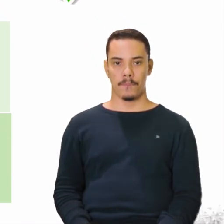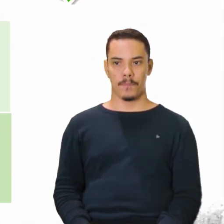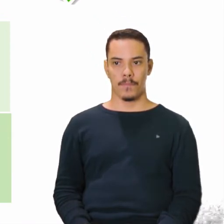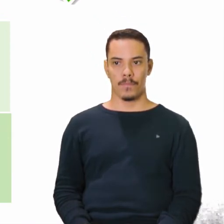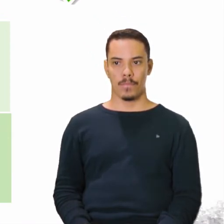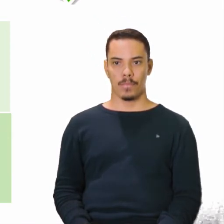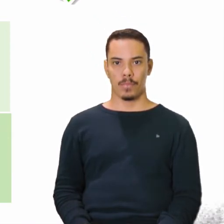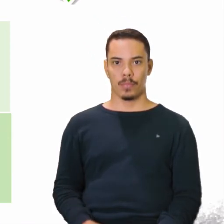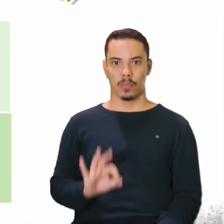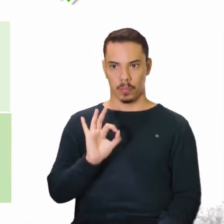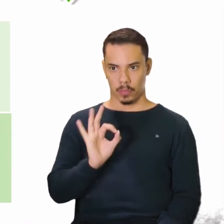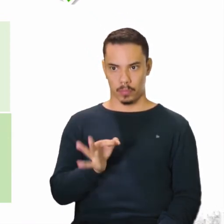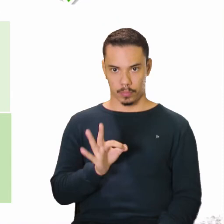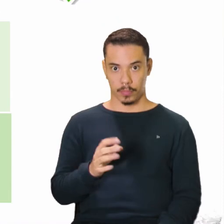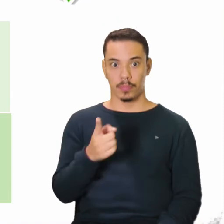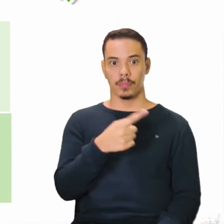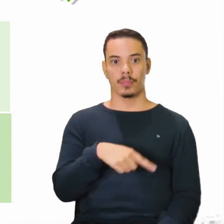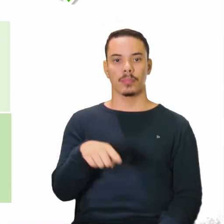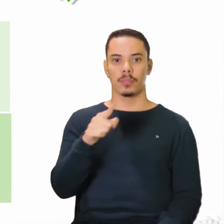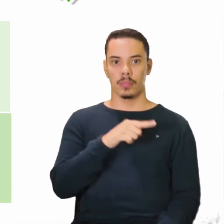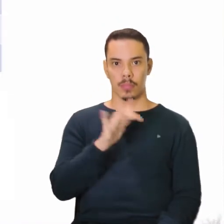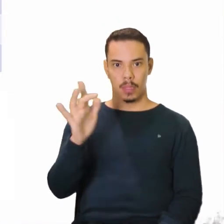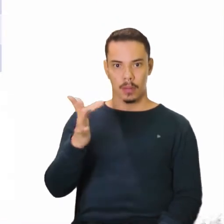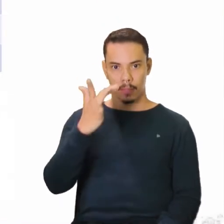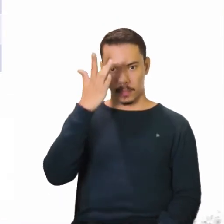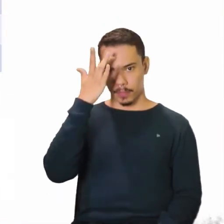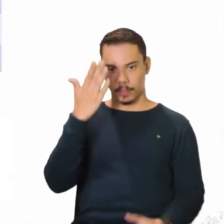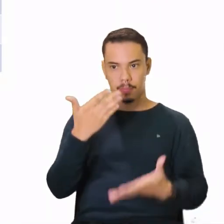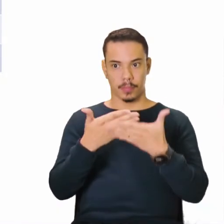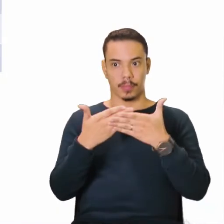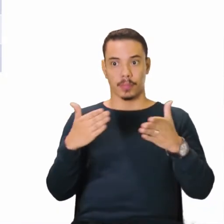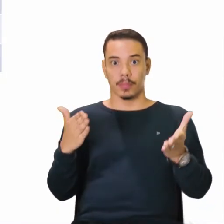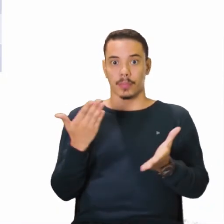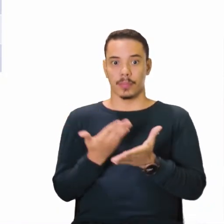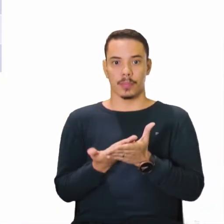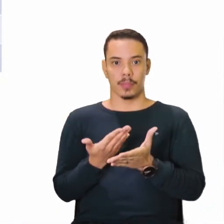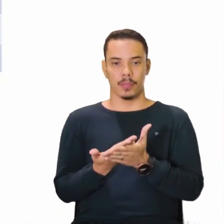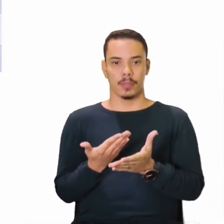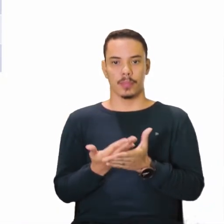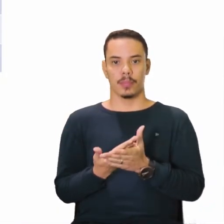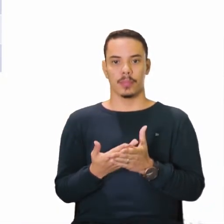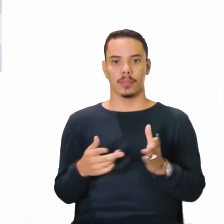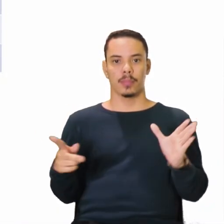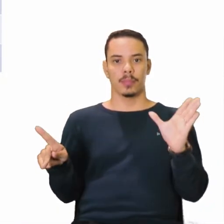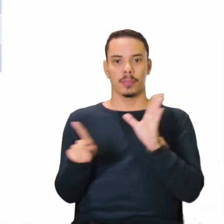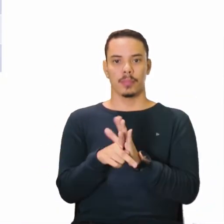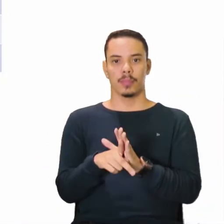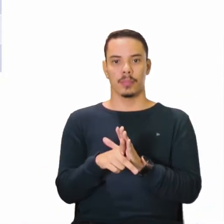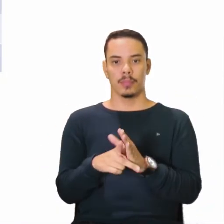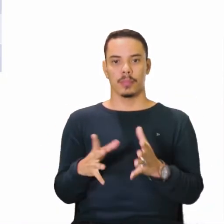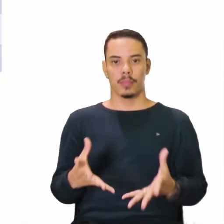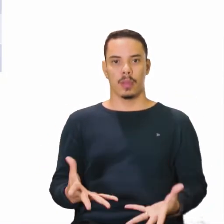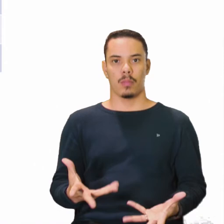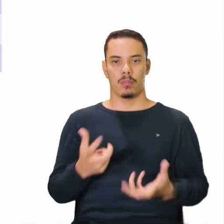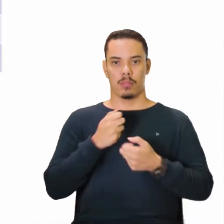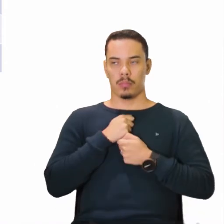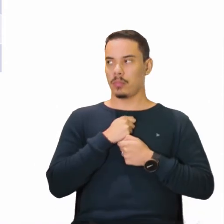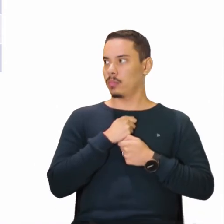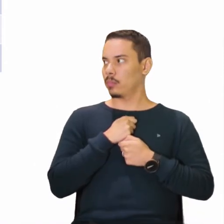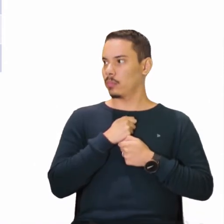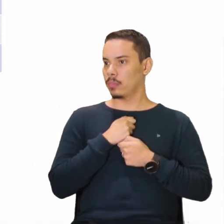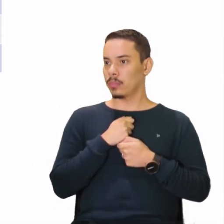então esse aí você guarda para ampliar aí os seus estudos. E os possessivos, olha lá, os possessivos ele indica